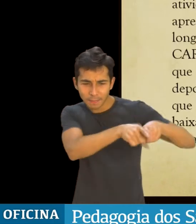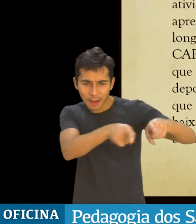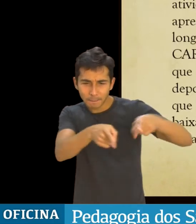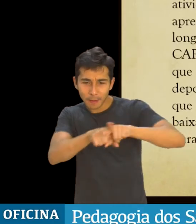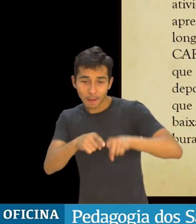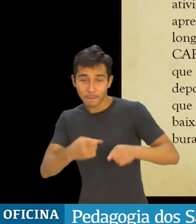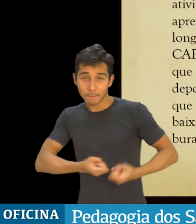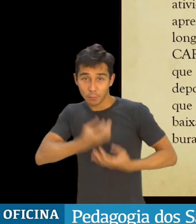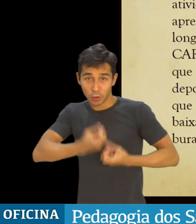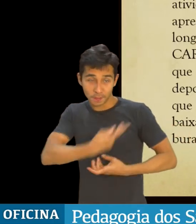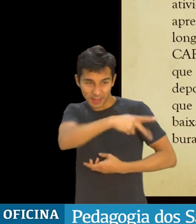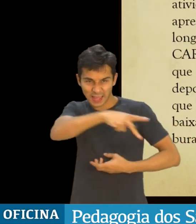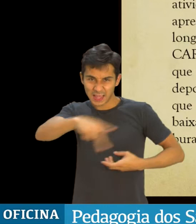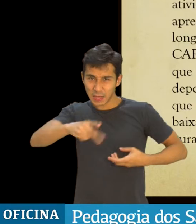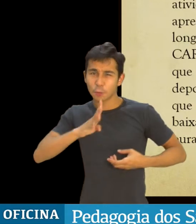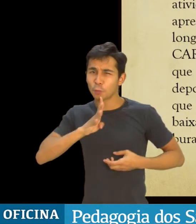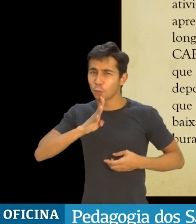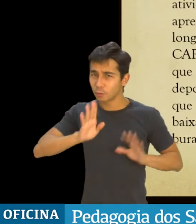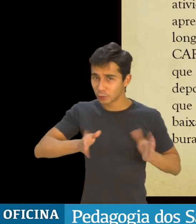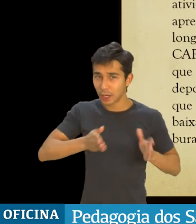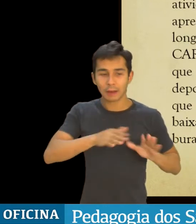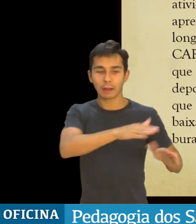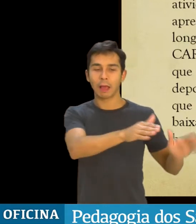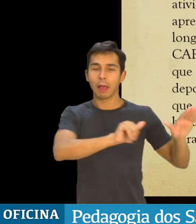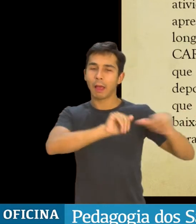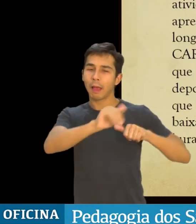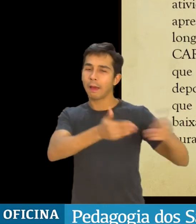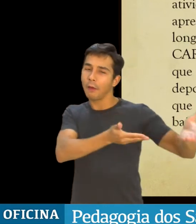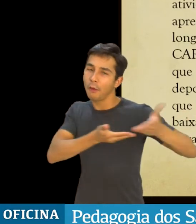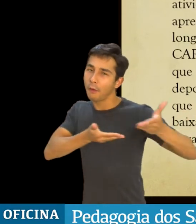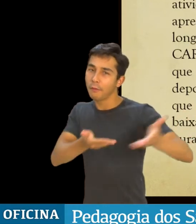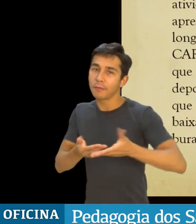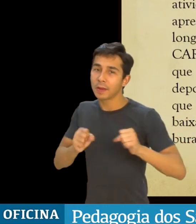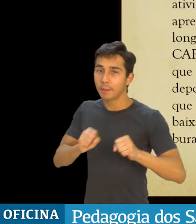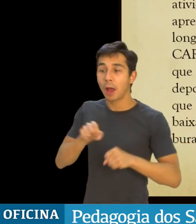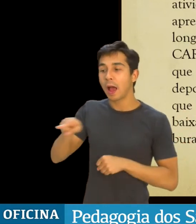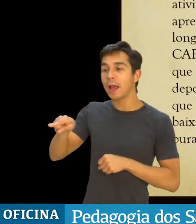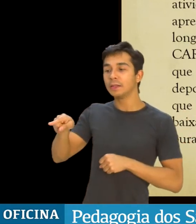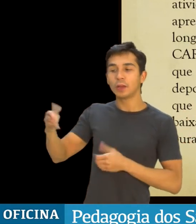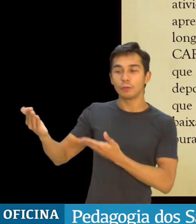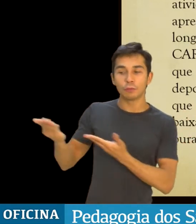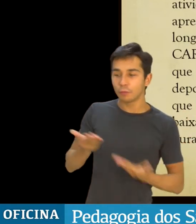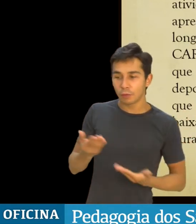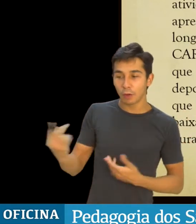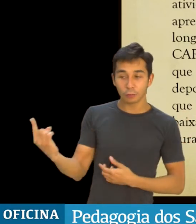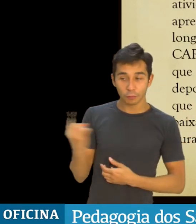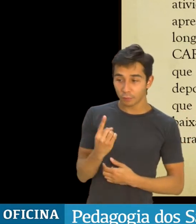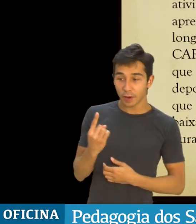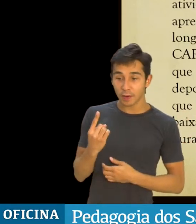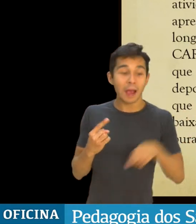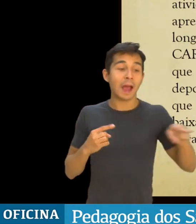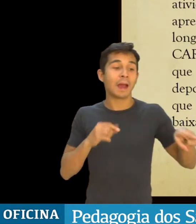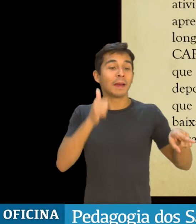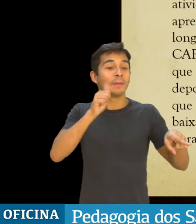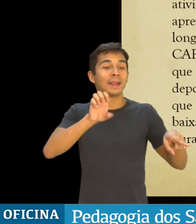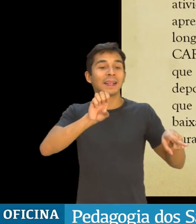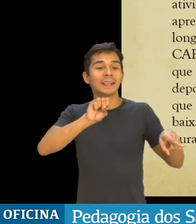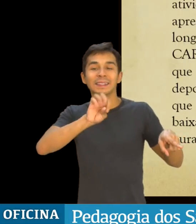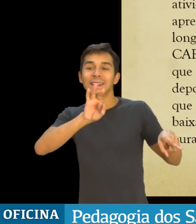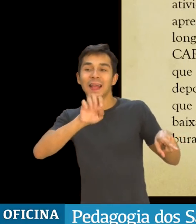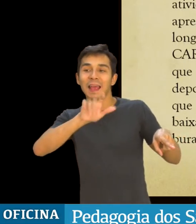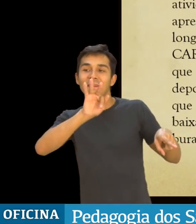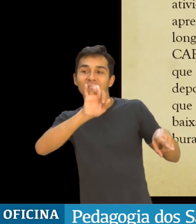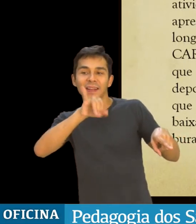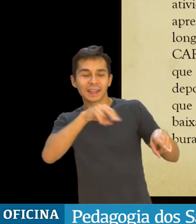alguns poemas preparados, e aí a Alice não pôde, então você chama a Stephanie, né? E palmas